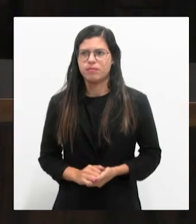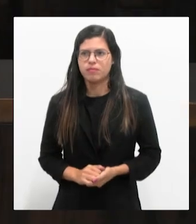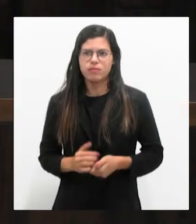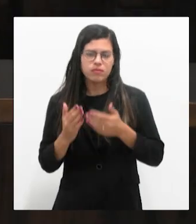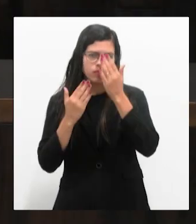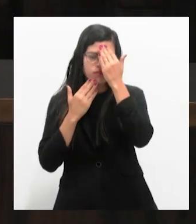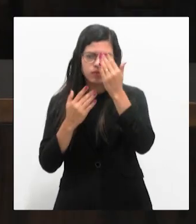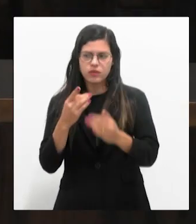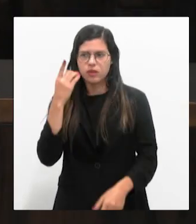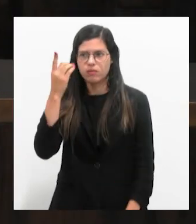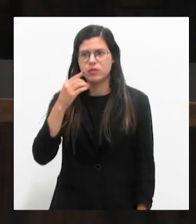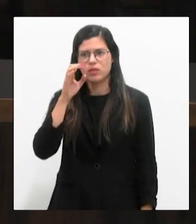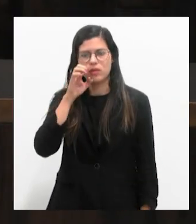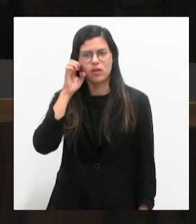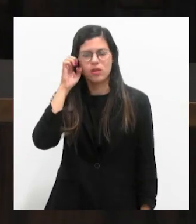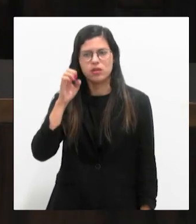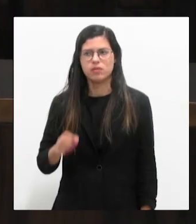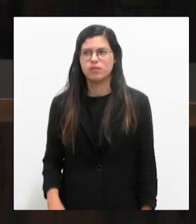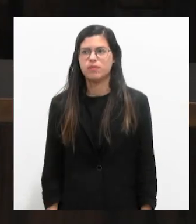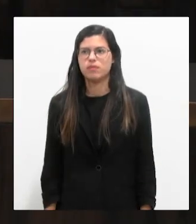Obrigado, deputada Élica.